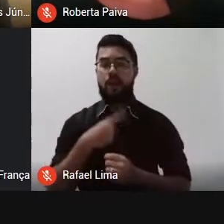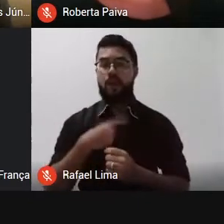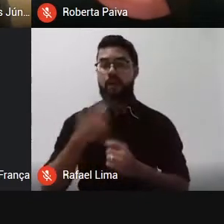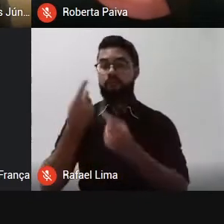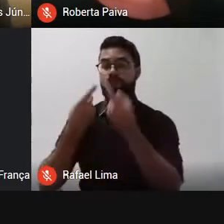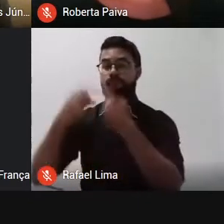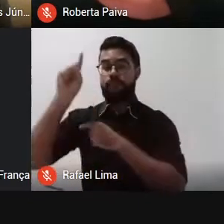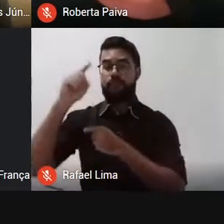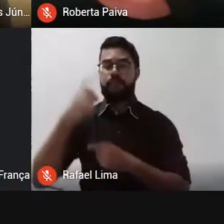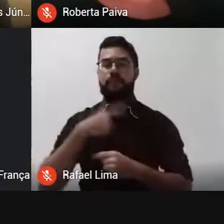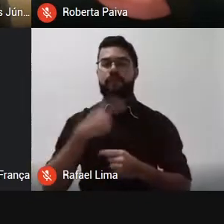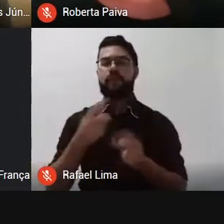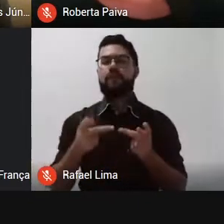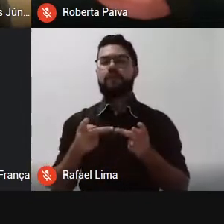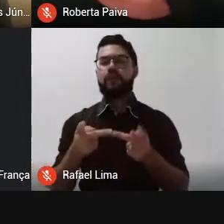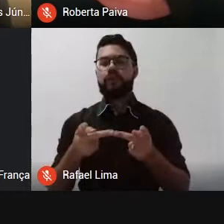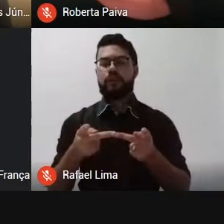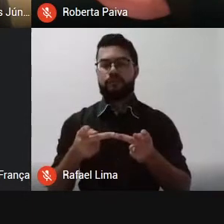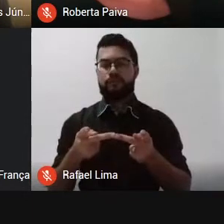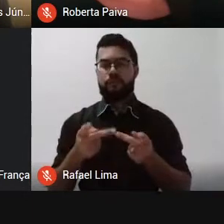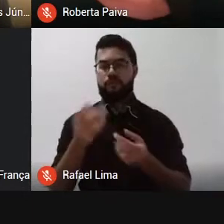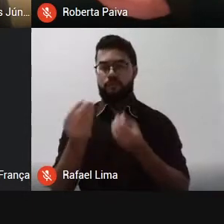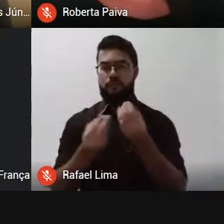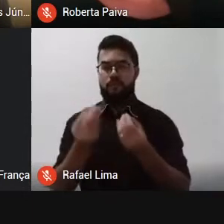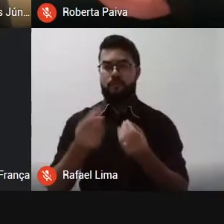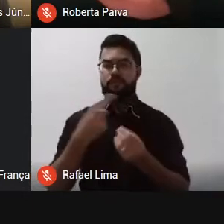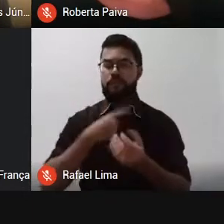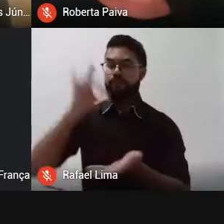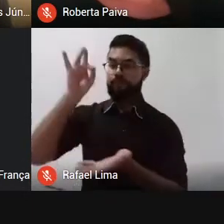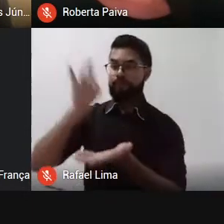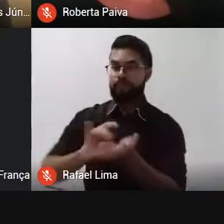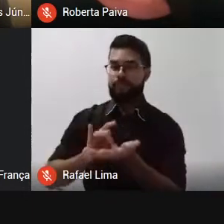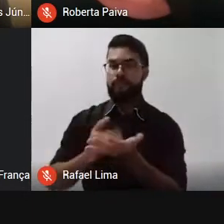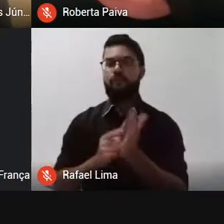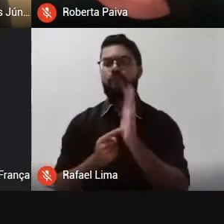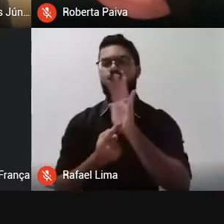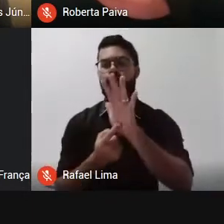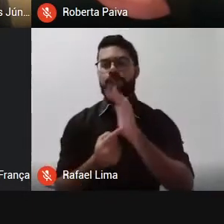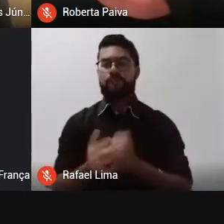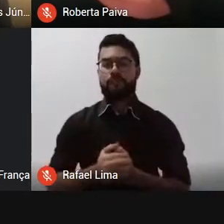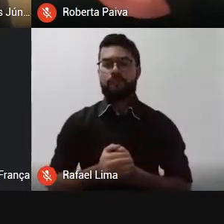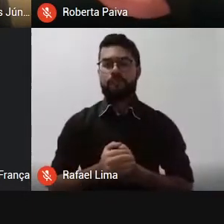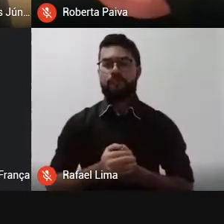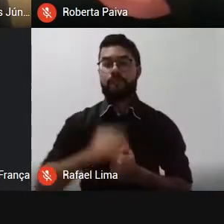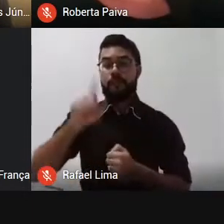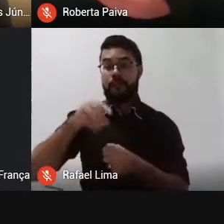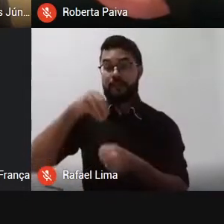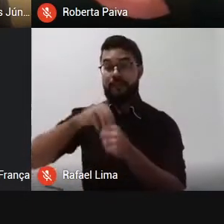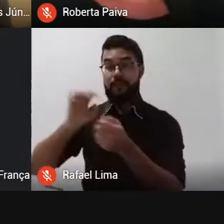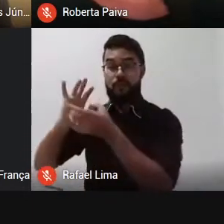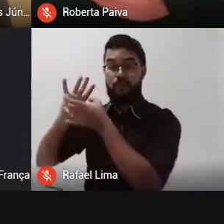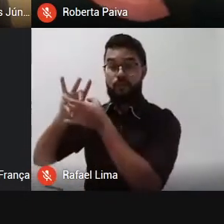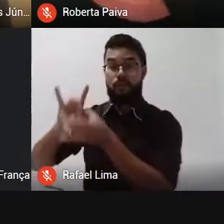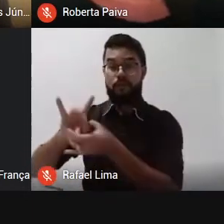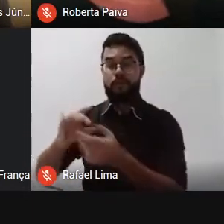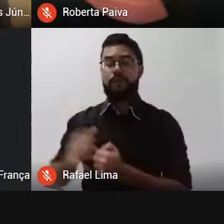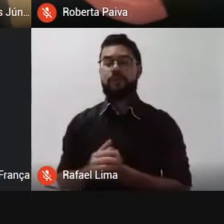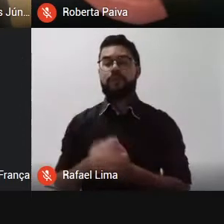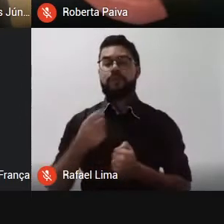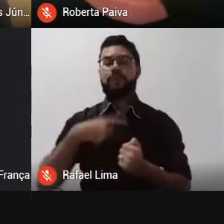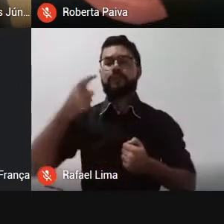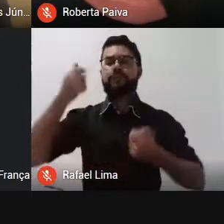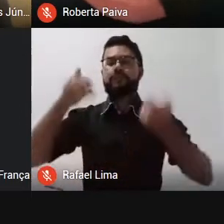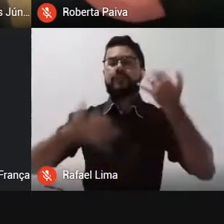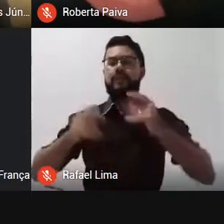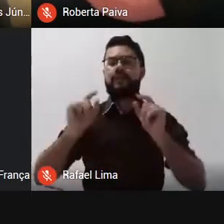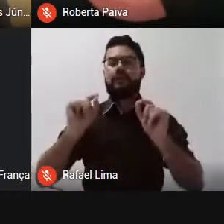autonomia, simulando bem a realidade. Então, dentro desse contexto, vou falar um pouco da